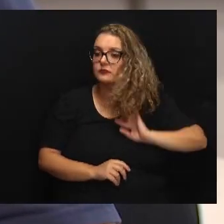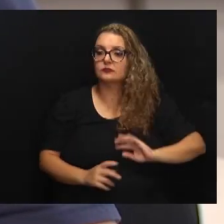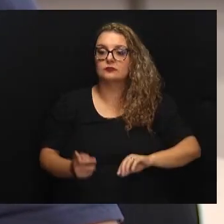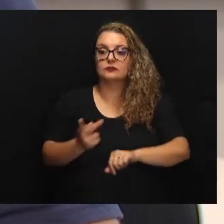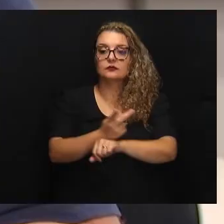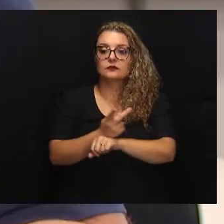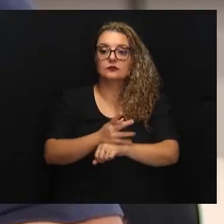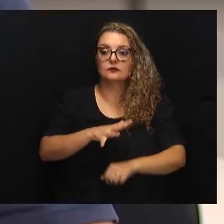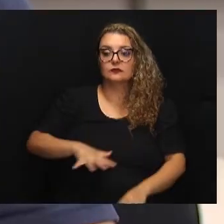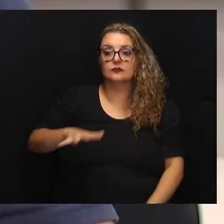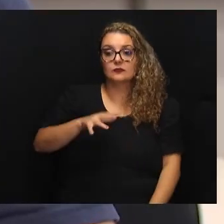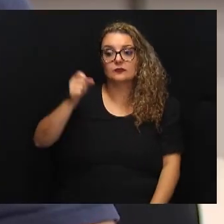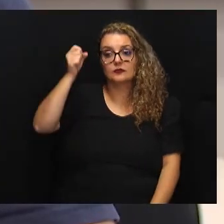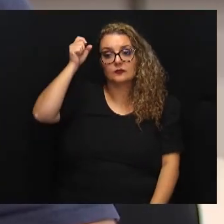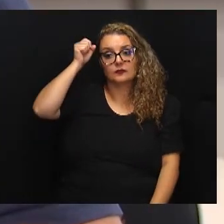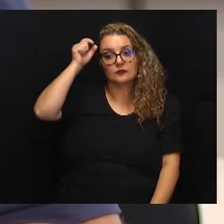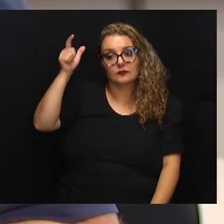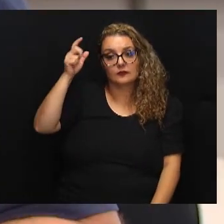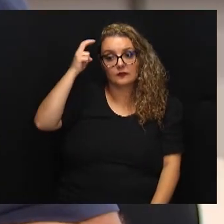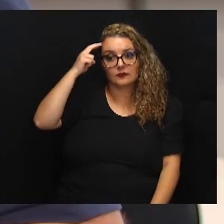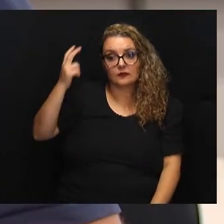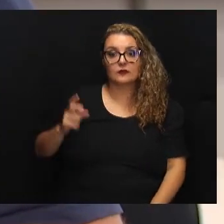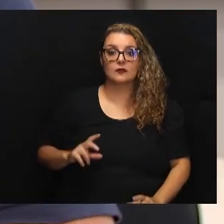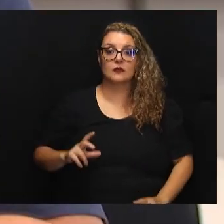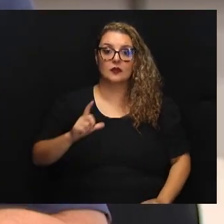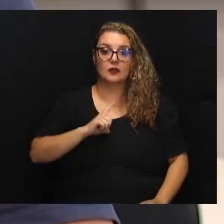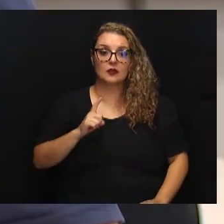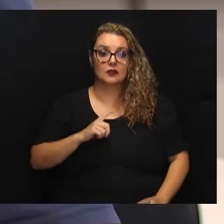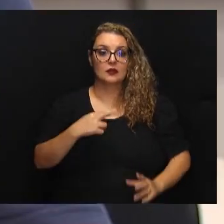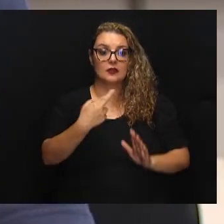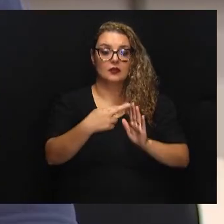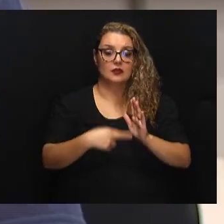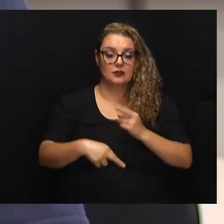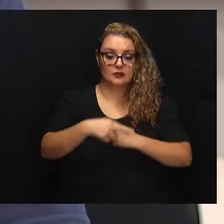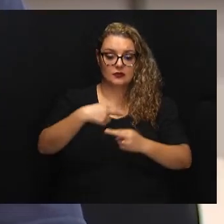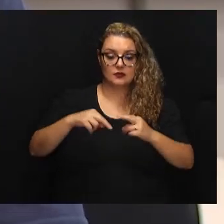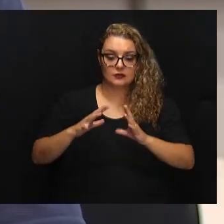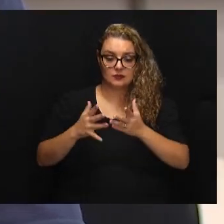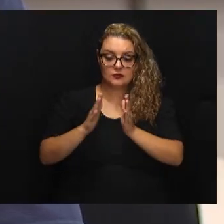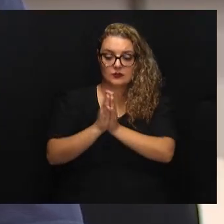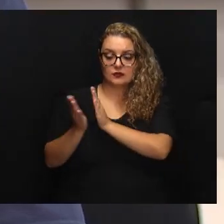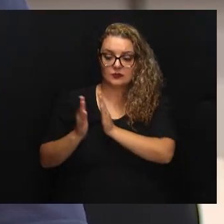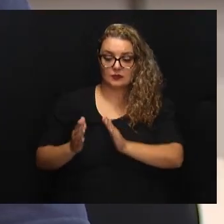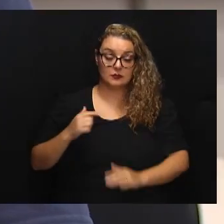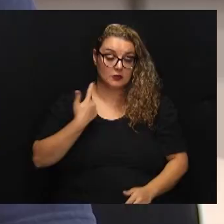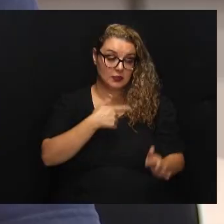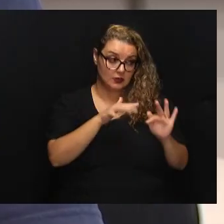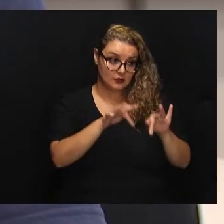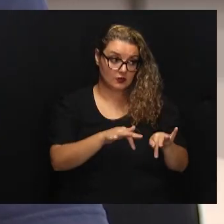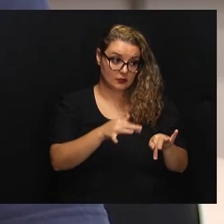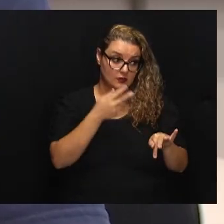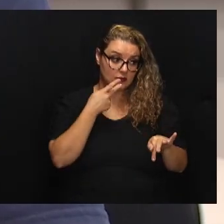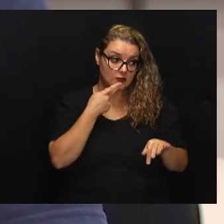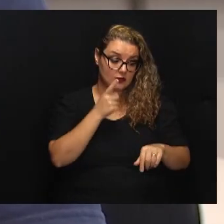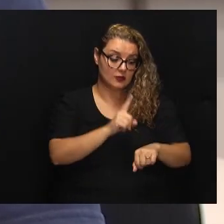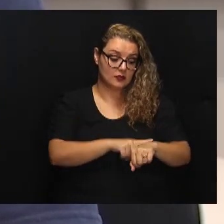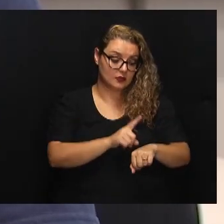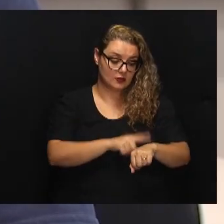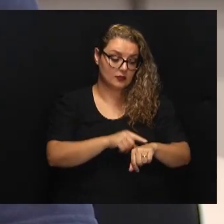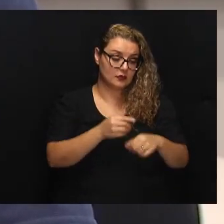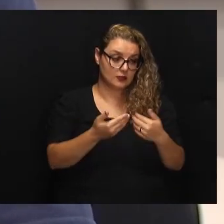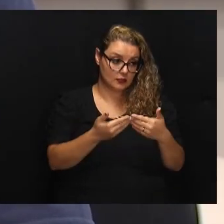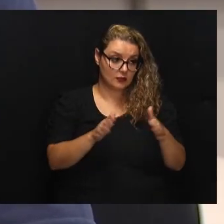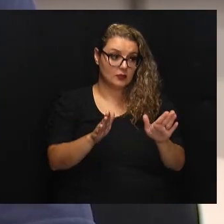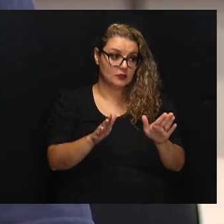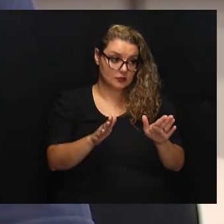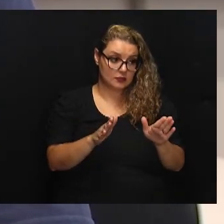www.campinas.sp.gov.br. Lá é só procurar o espaço Cultura, que tem a relação de endereço de todas as bibliotecas. Para a gente encerrar, acho importante